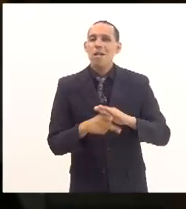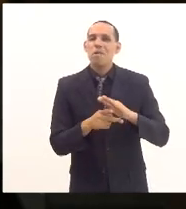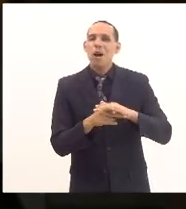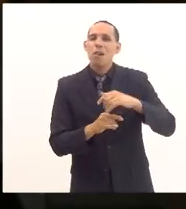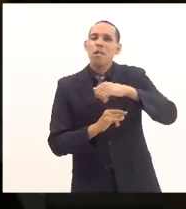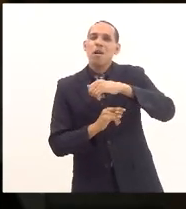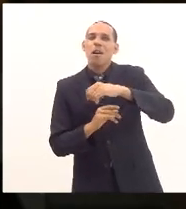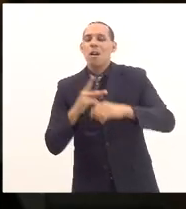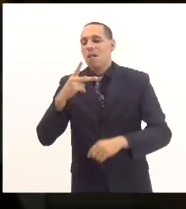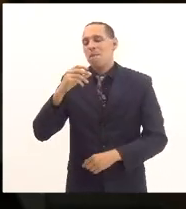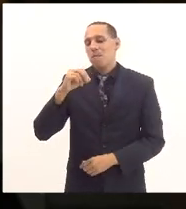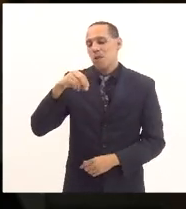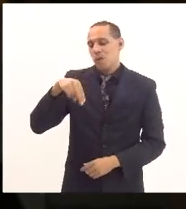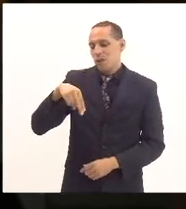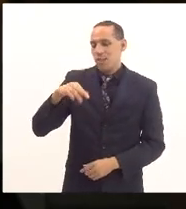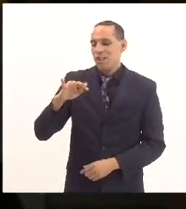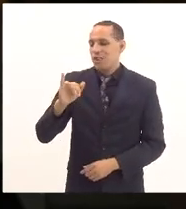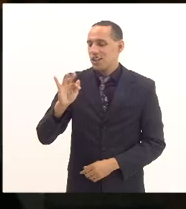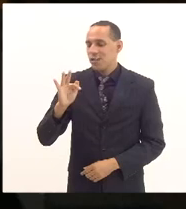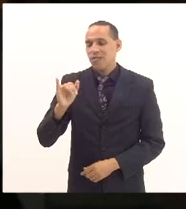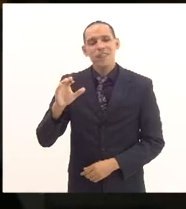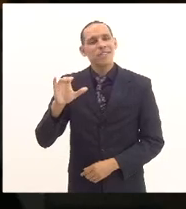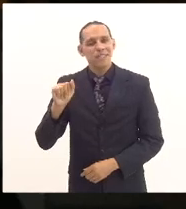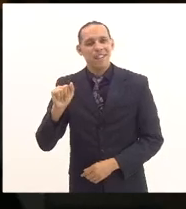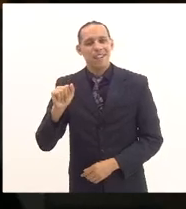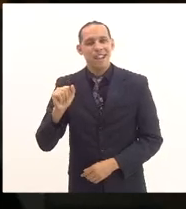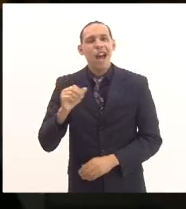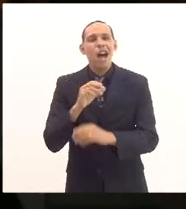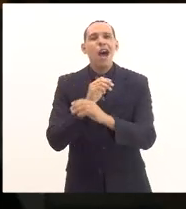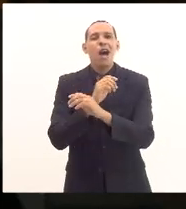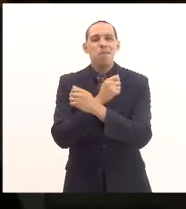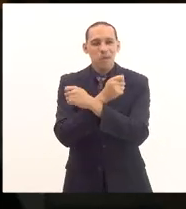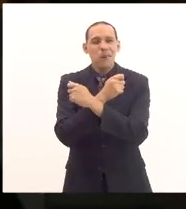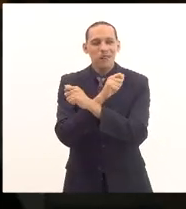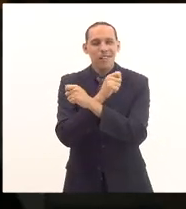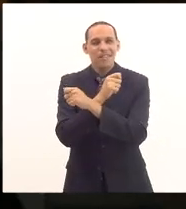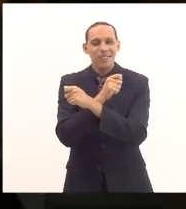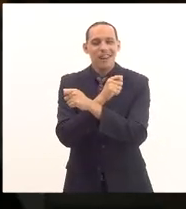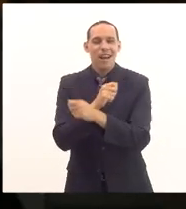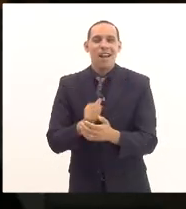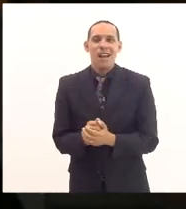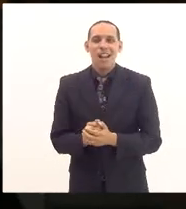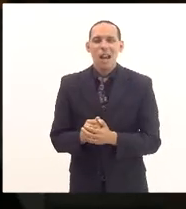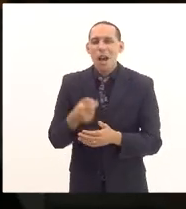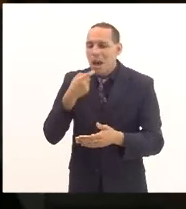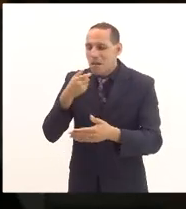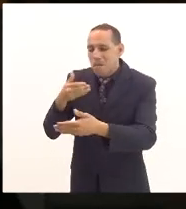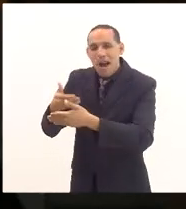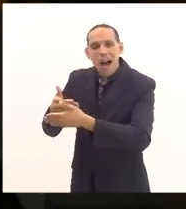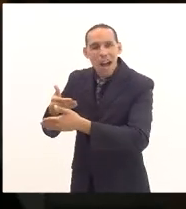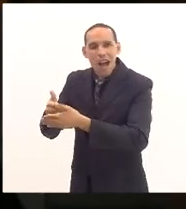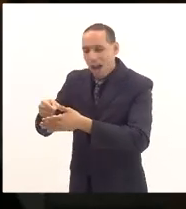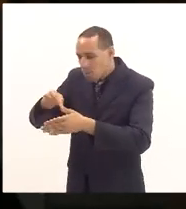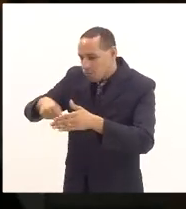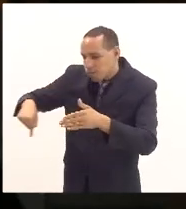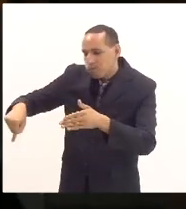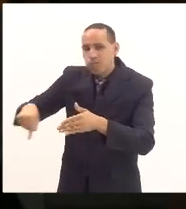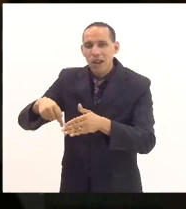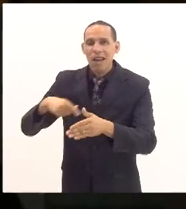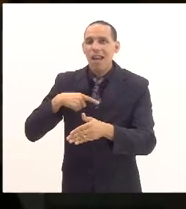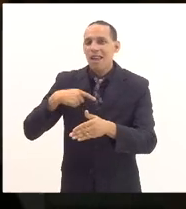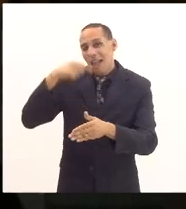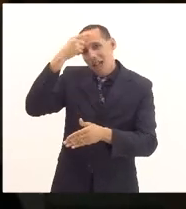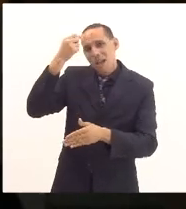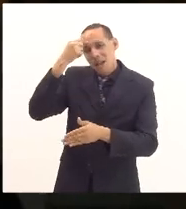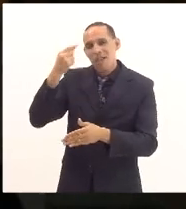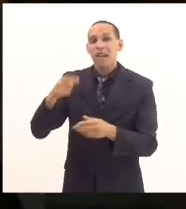Pontifícia Universidade Católica. Bem próximo do buraco, tem o